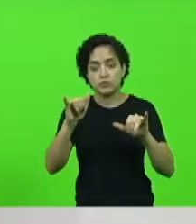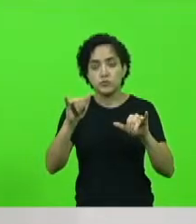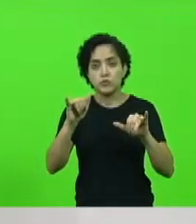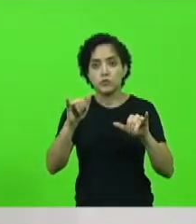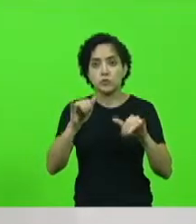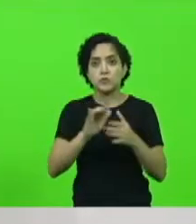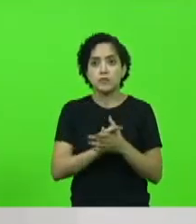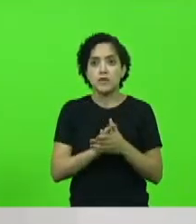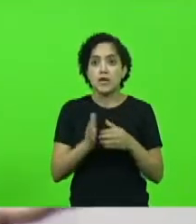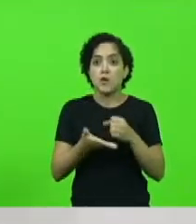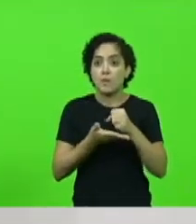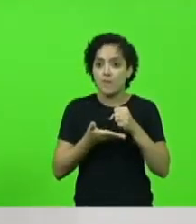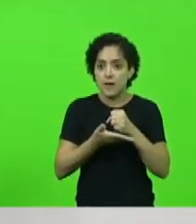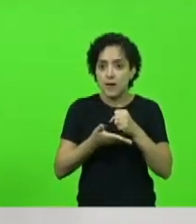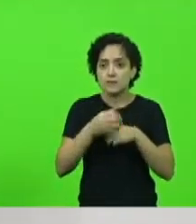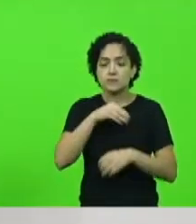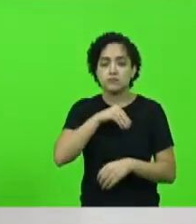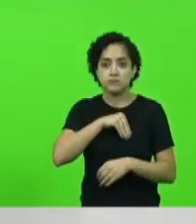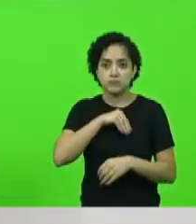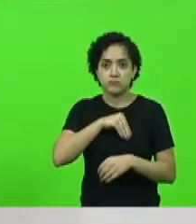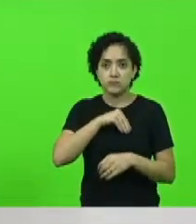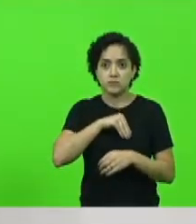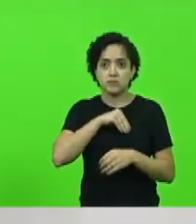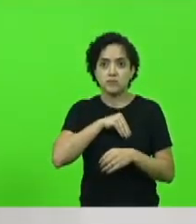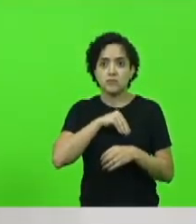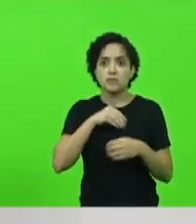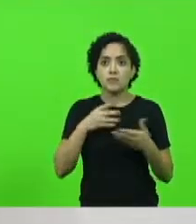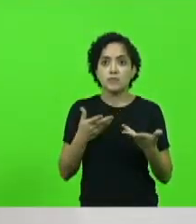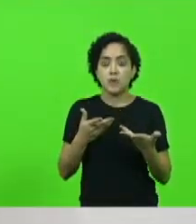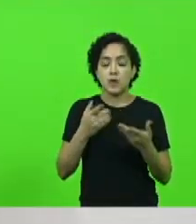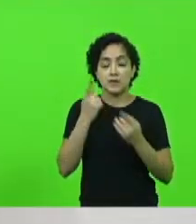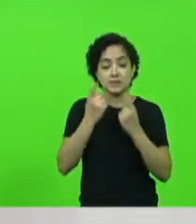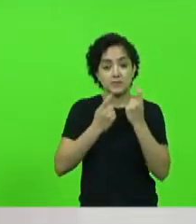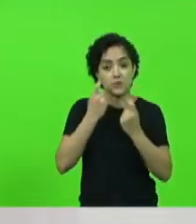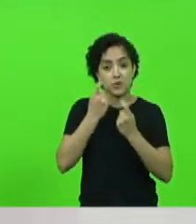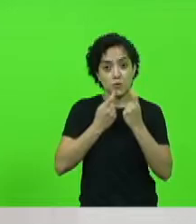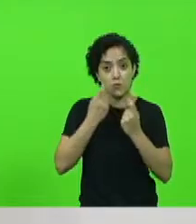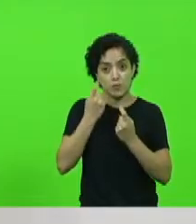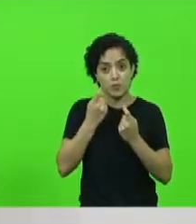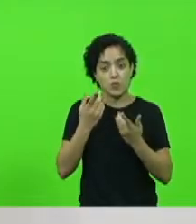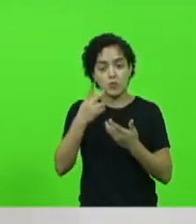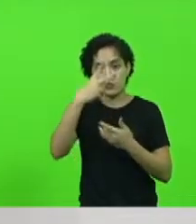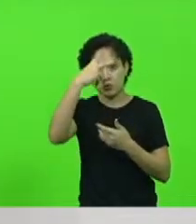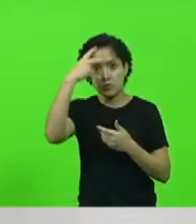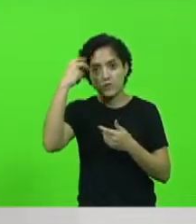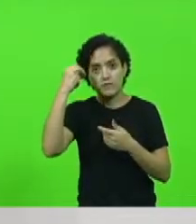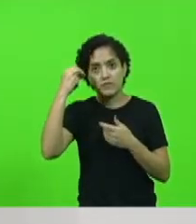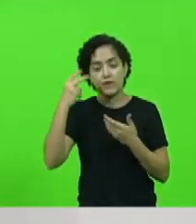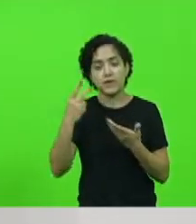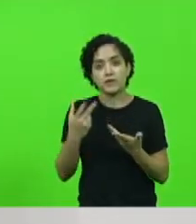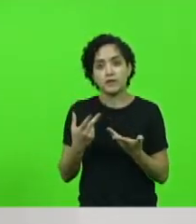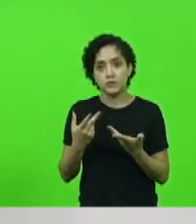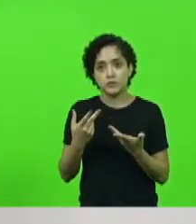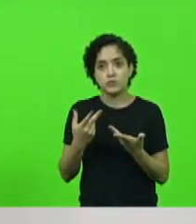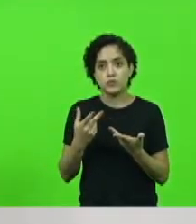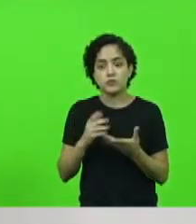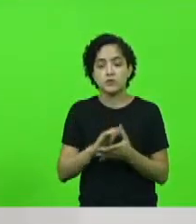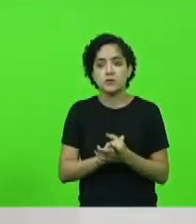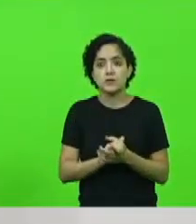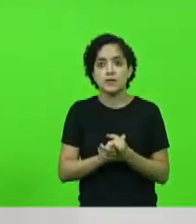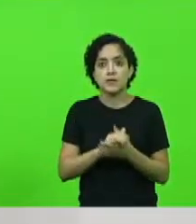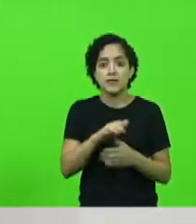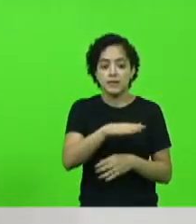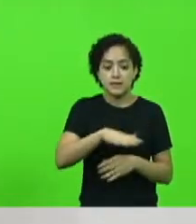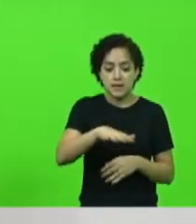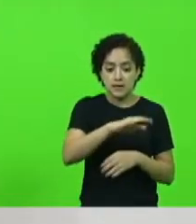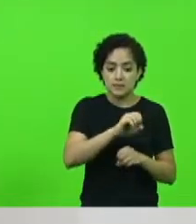piso, estimulou todo mundo, até preocupou os prefeitos, estimulou quem é da área da